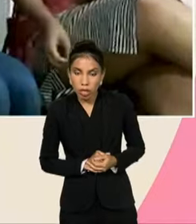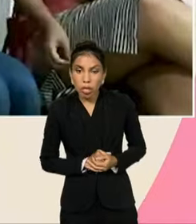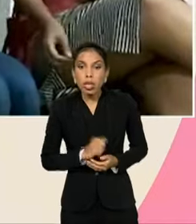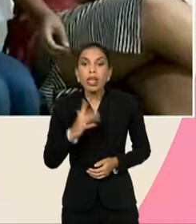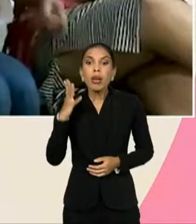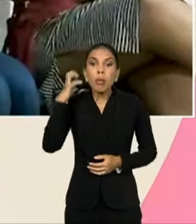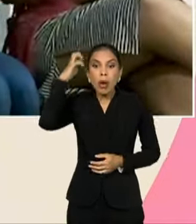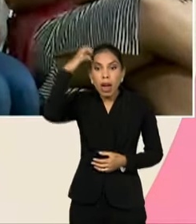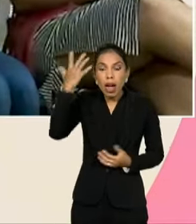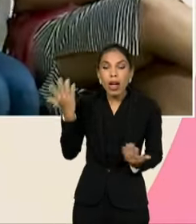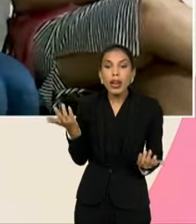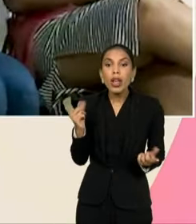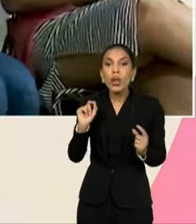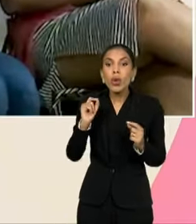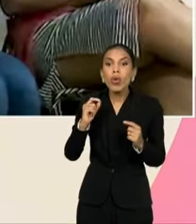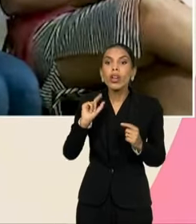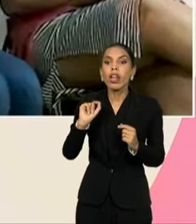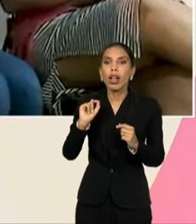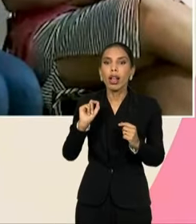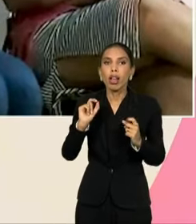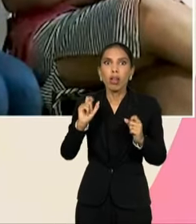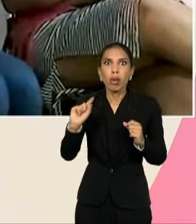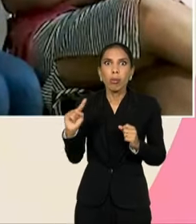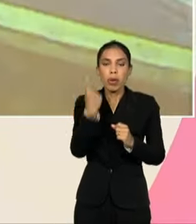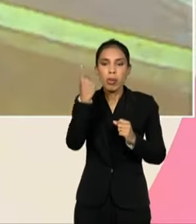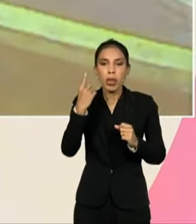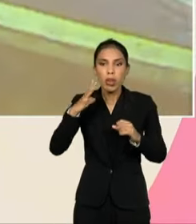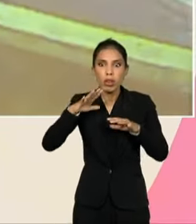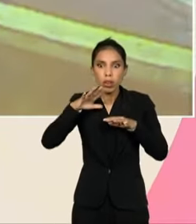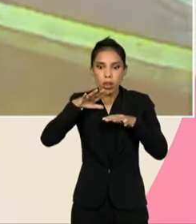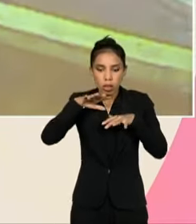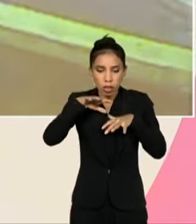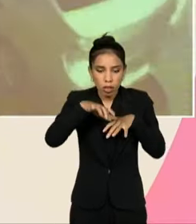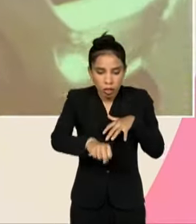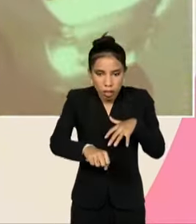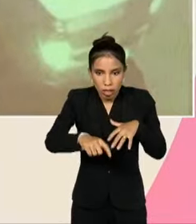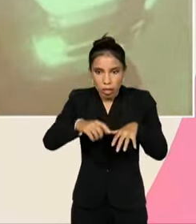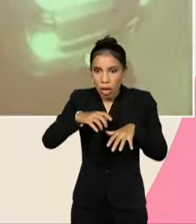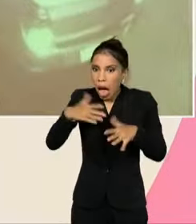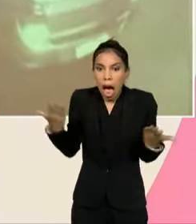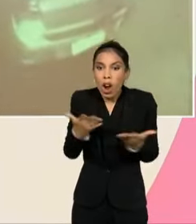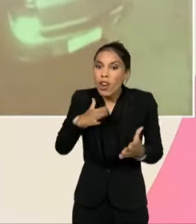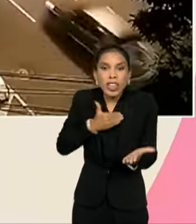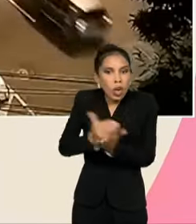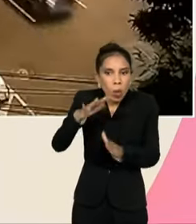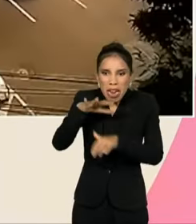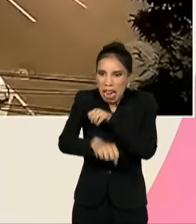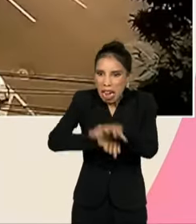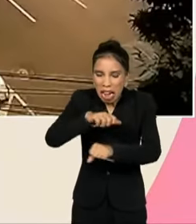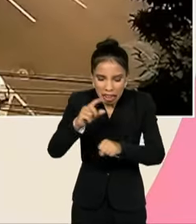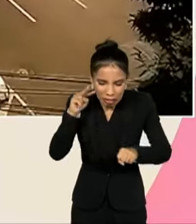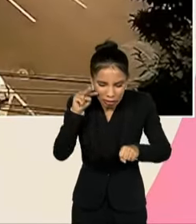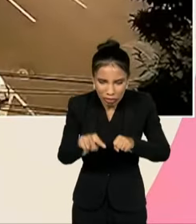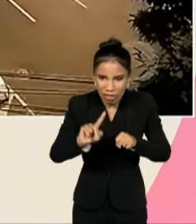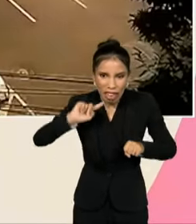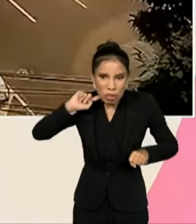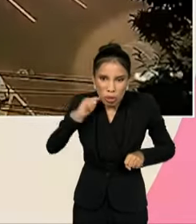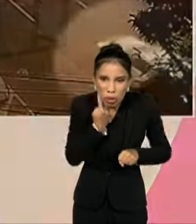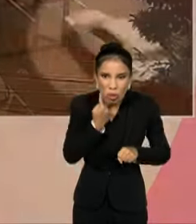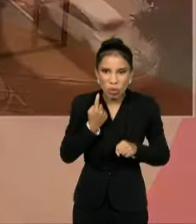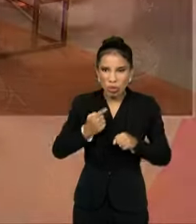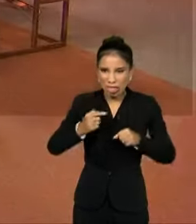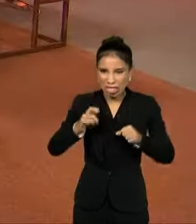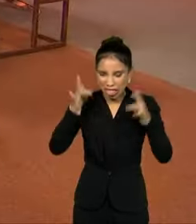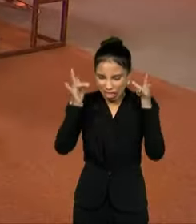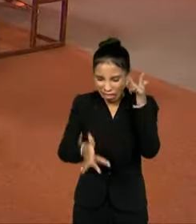E que muita gente nunca teve a coragem de meter a droga da mão lá dentro. Né? Agora vai ter que meter. Aproveitando que você está falando exatamente isso, que eu